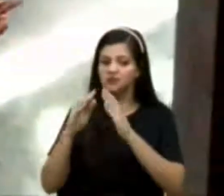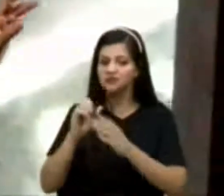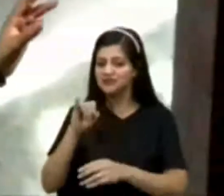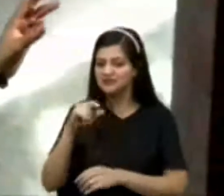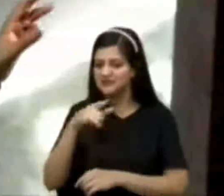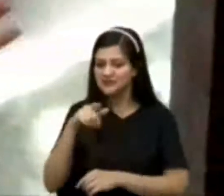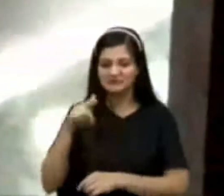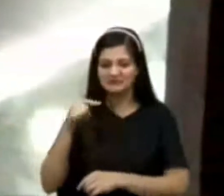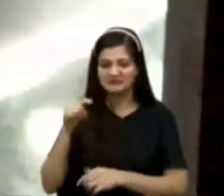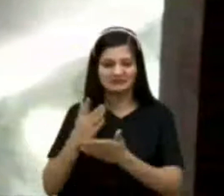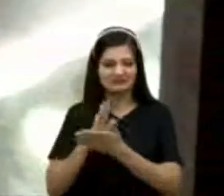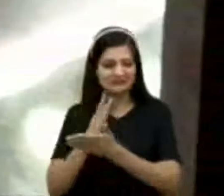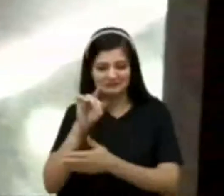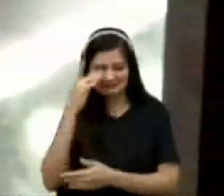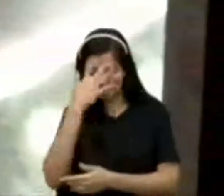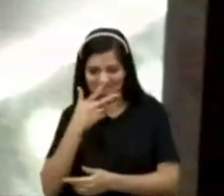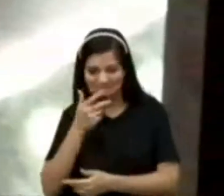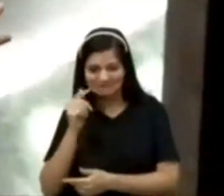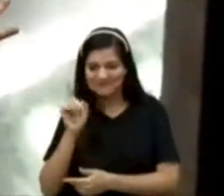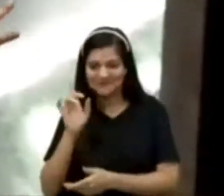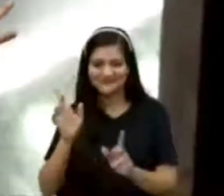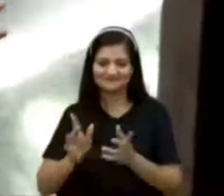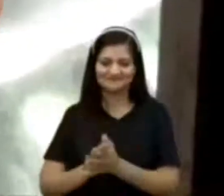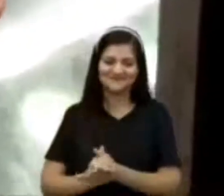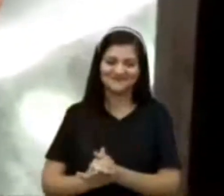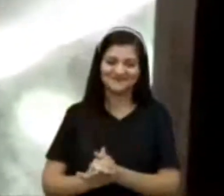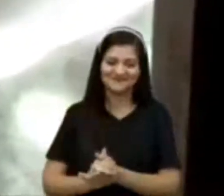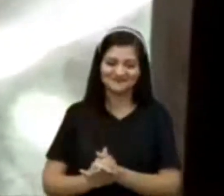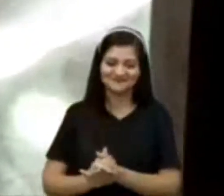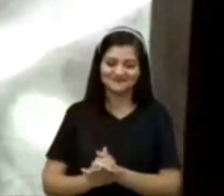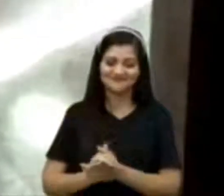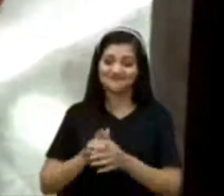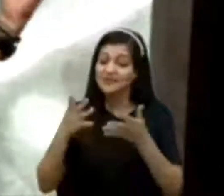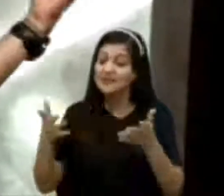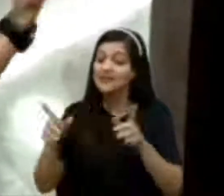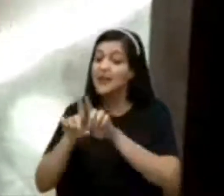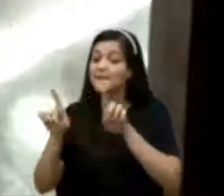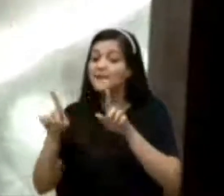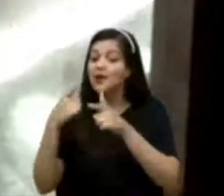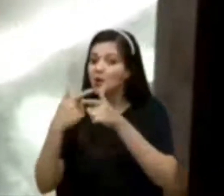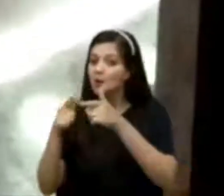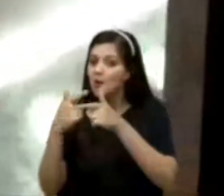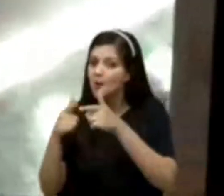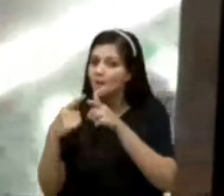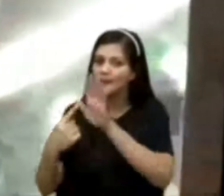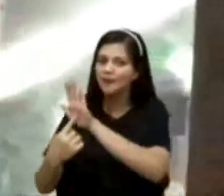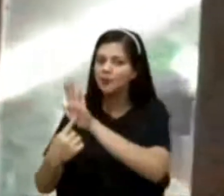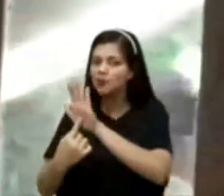hoje, né? O problema é que aquilo que me reflete,